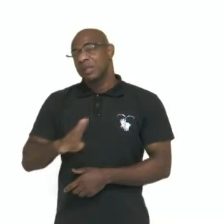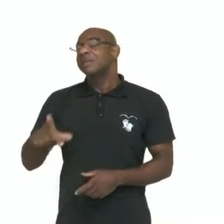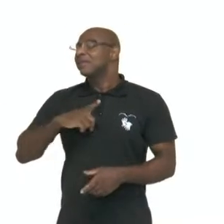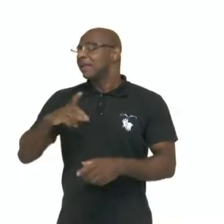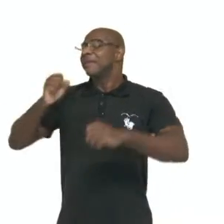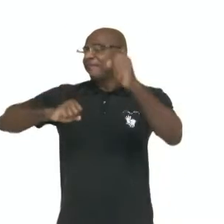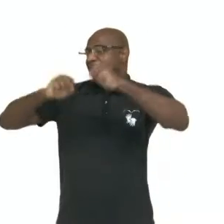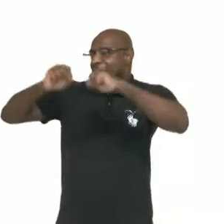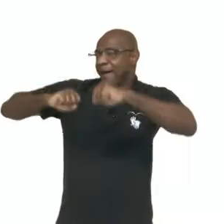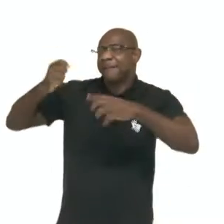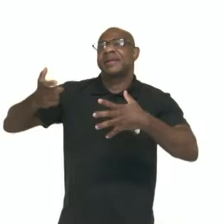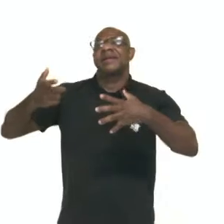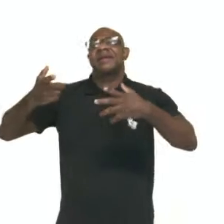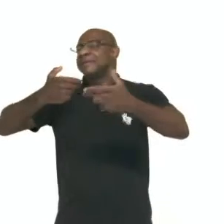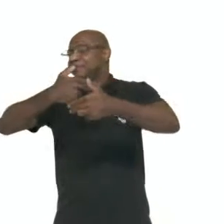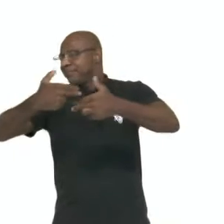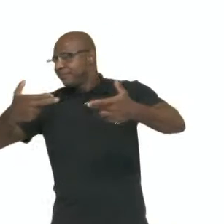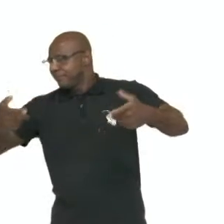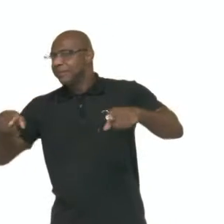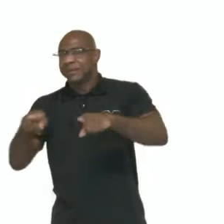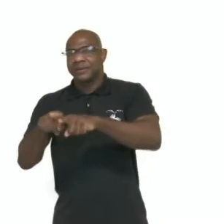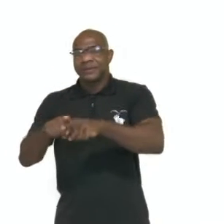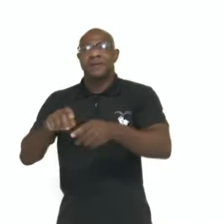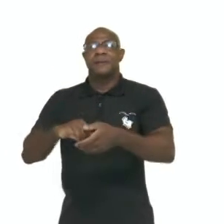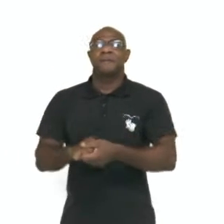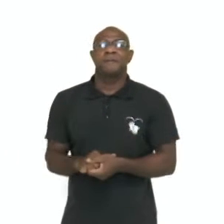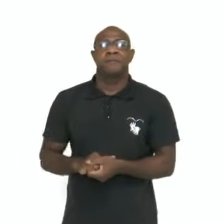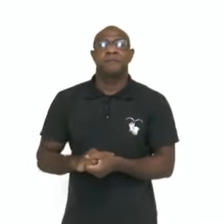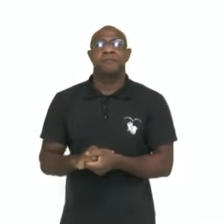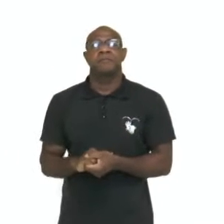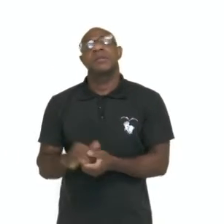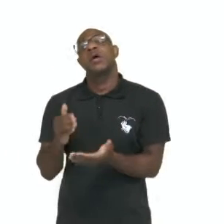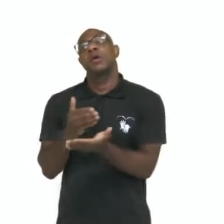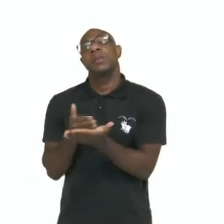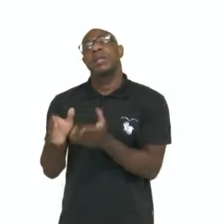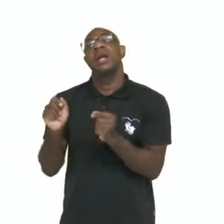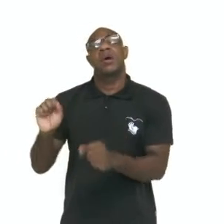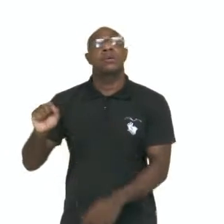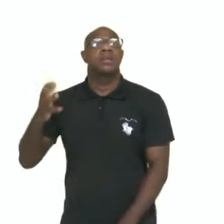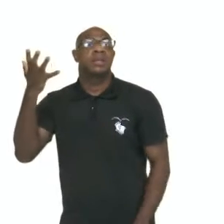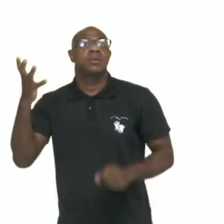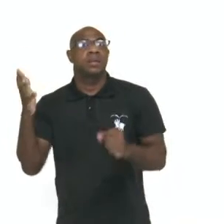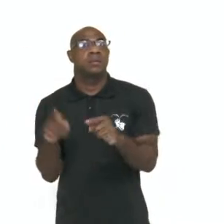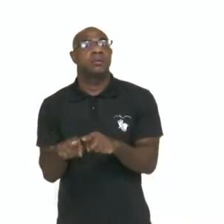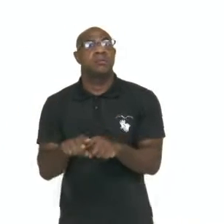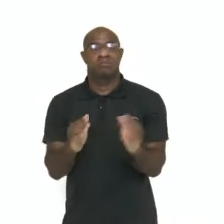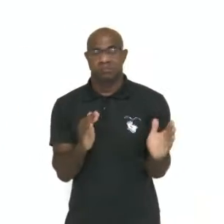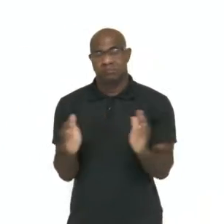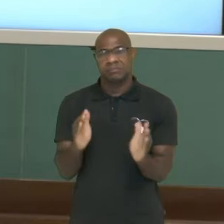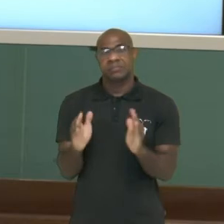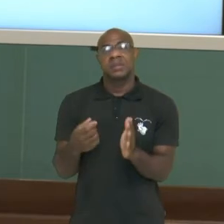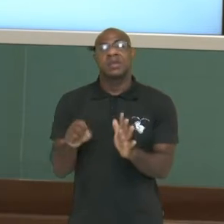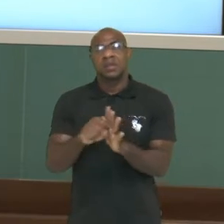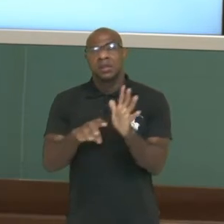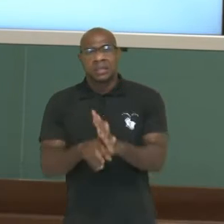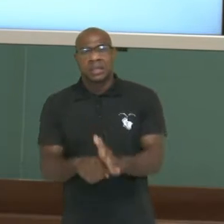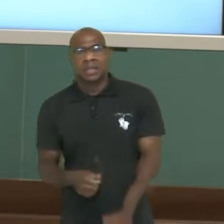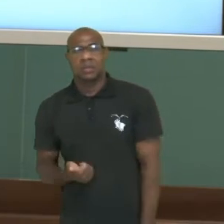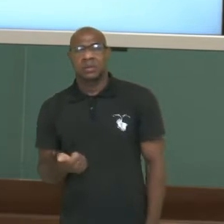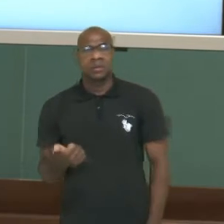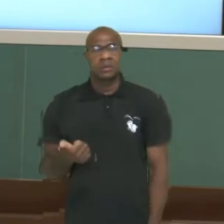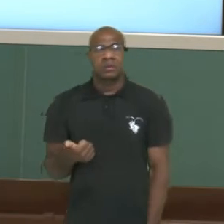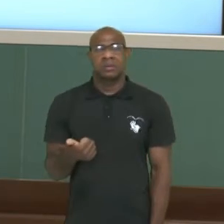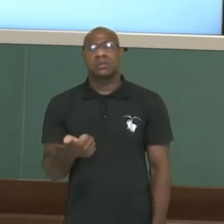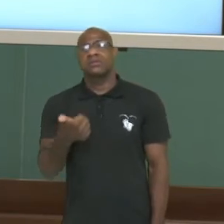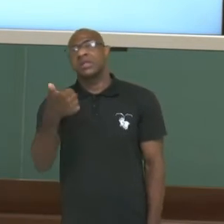né, e também começaram então a ocorrer intensamente isso aí a partir desse século que a gente já citou, né,